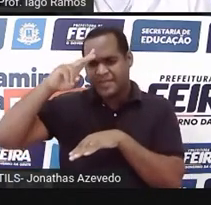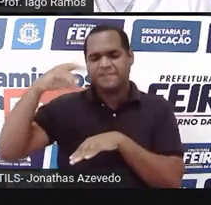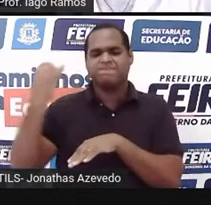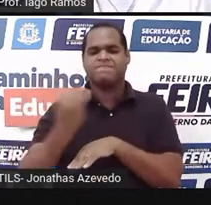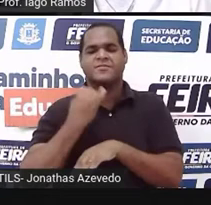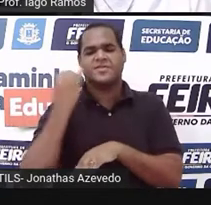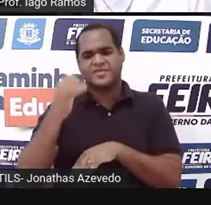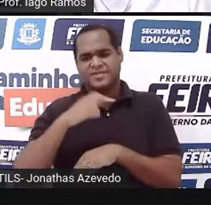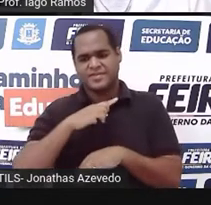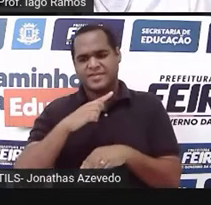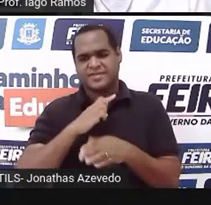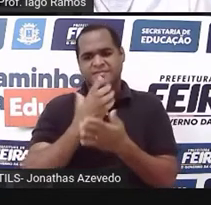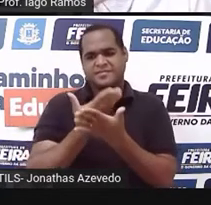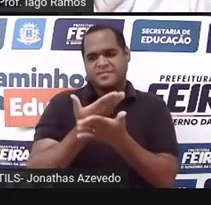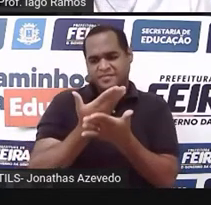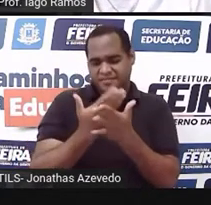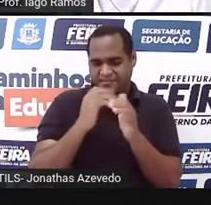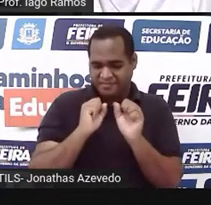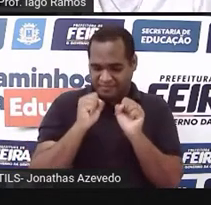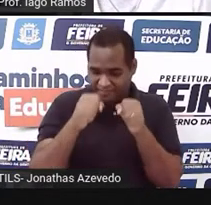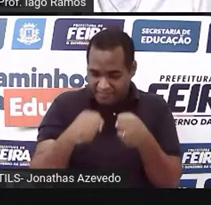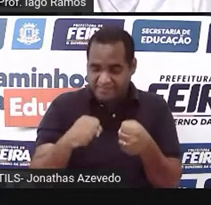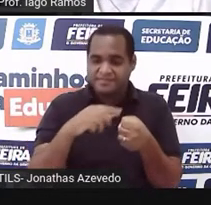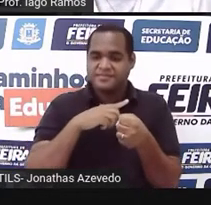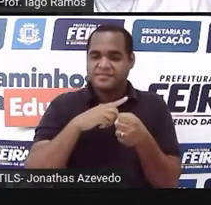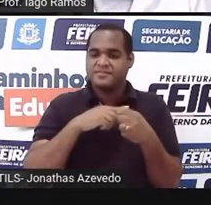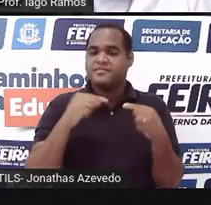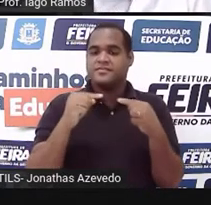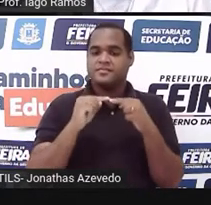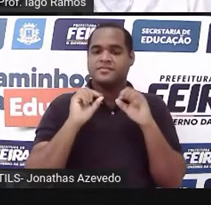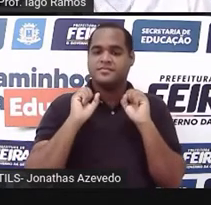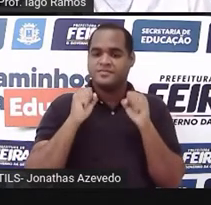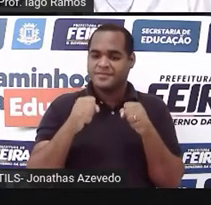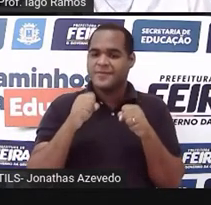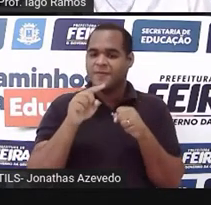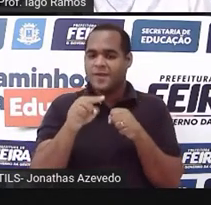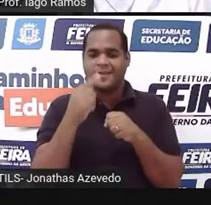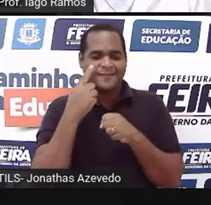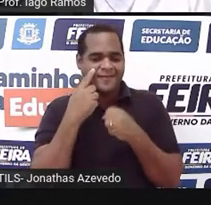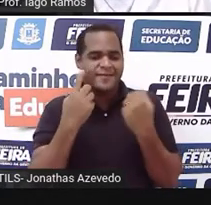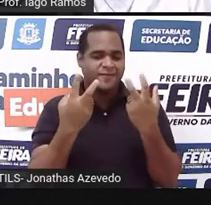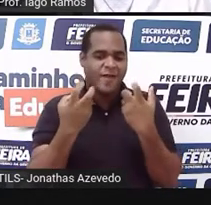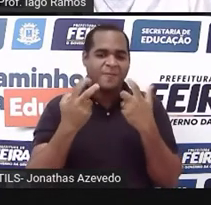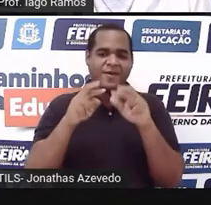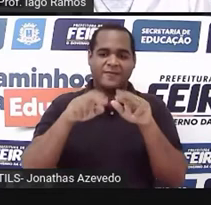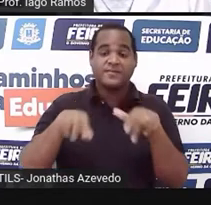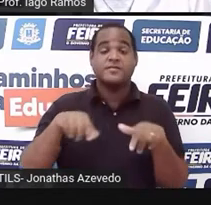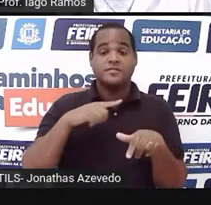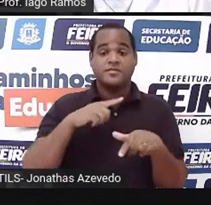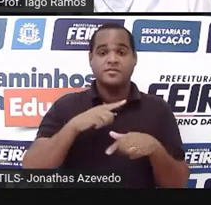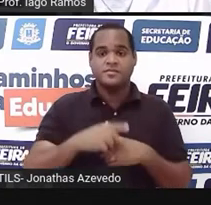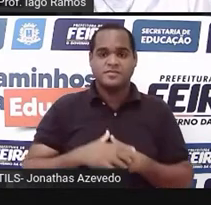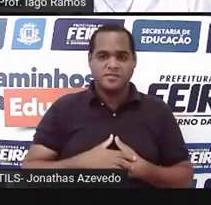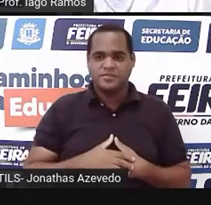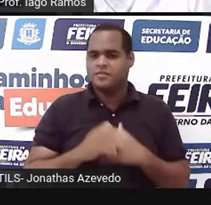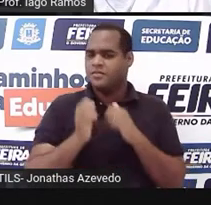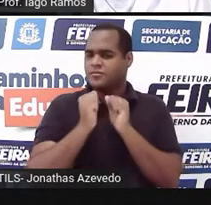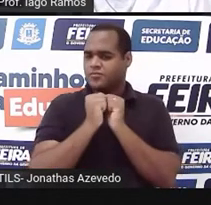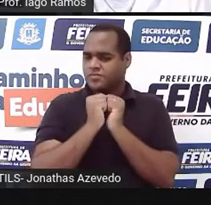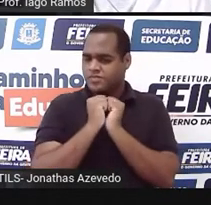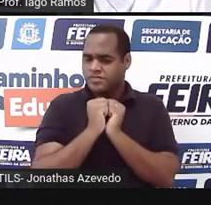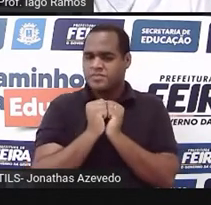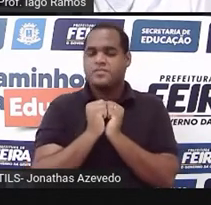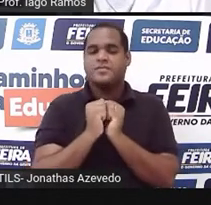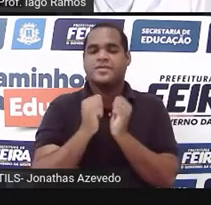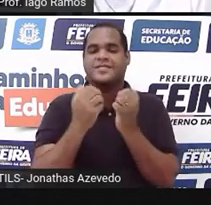estudou né Ou pelo menos parte delas que a gente já viu por aqui então vamos lá juntos para isso